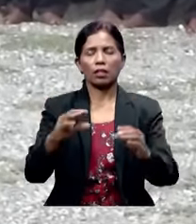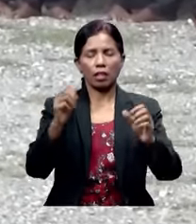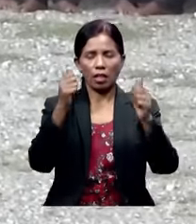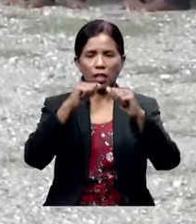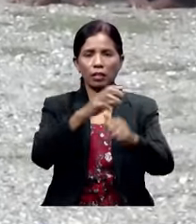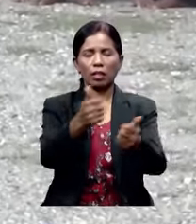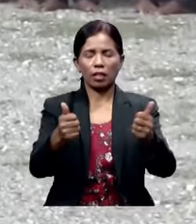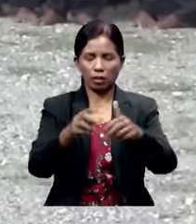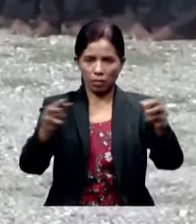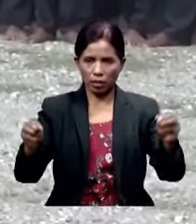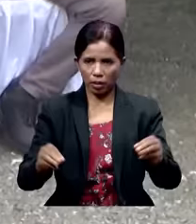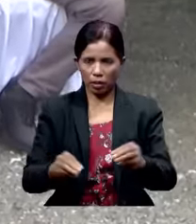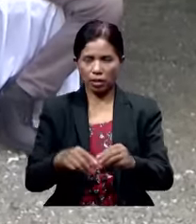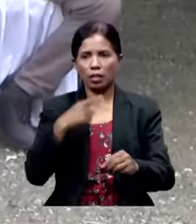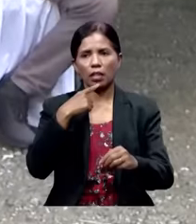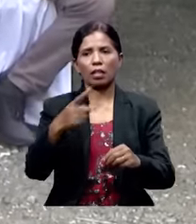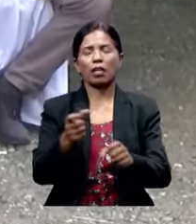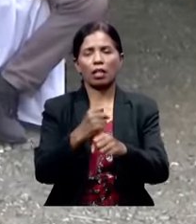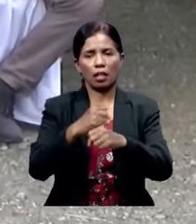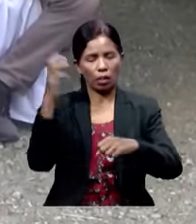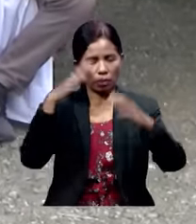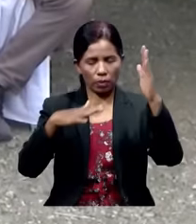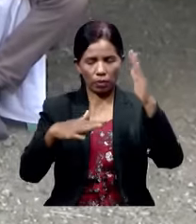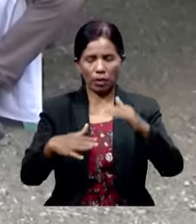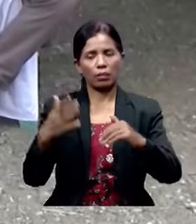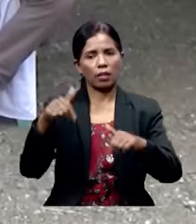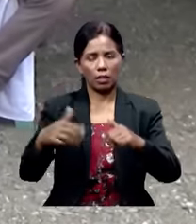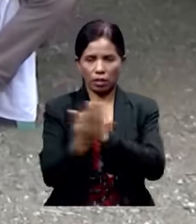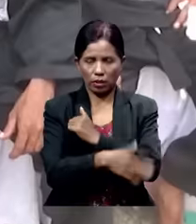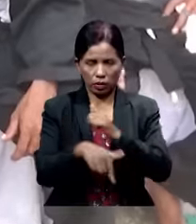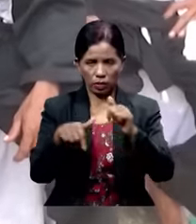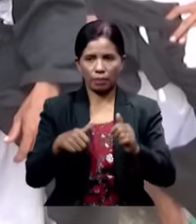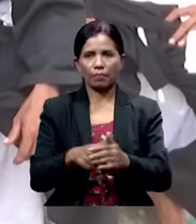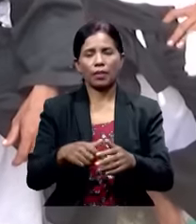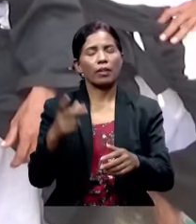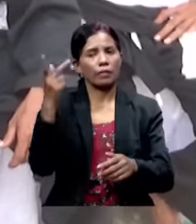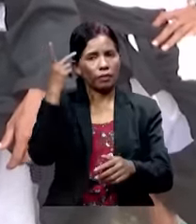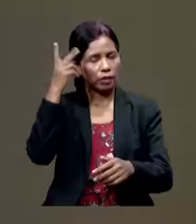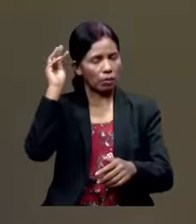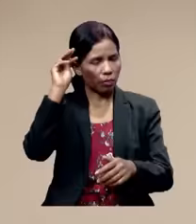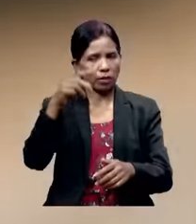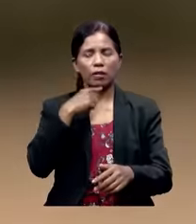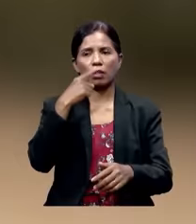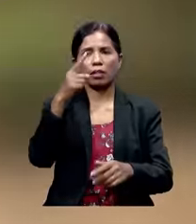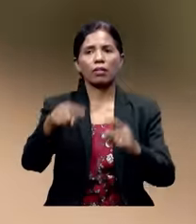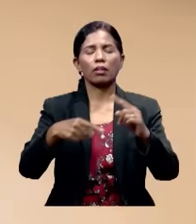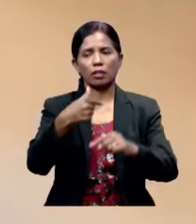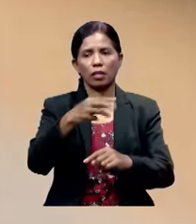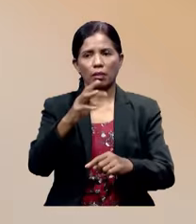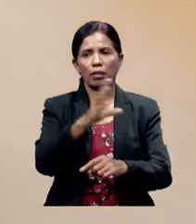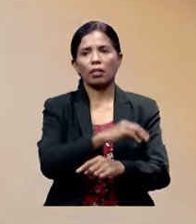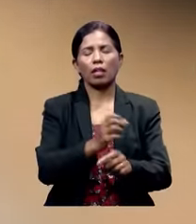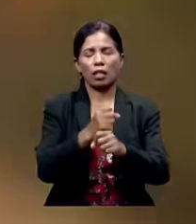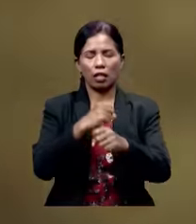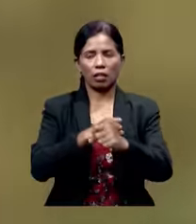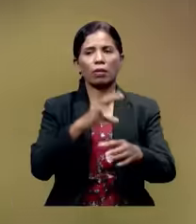no rituais, nebema correnta atu kira conflitu ka instabilidade iha relaran. Vice-Premier-Ministro Hateten Kestaune, bain hira zemen halo konfirmasaun